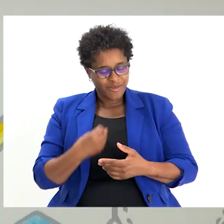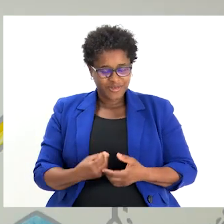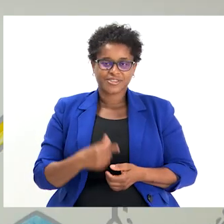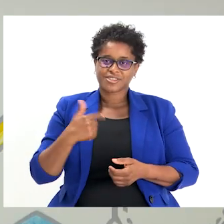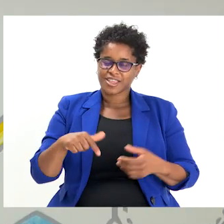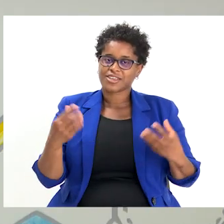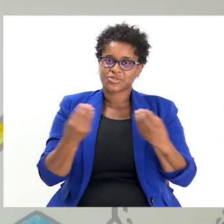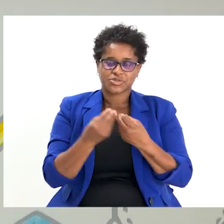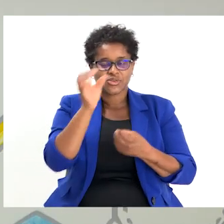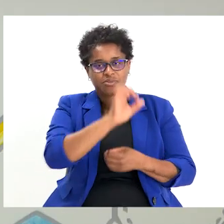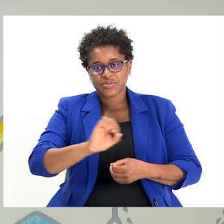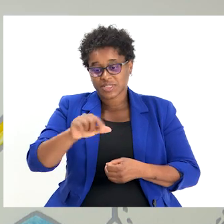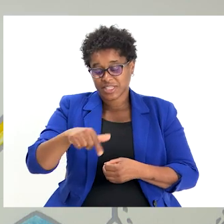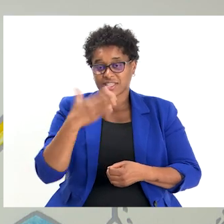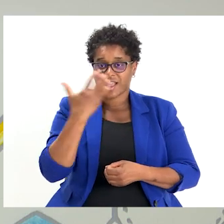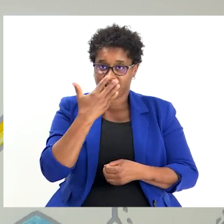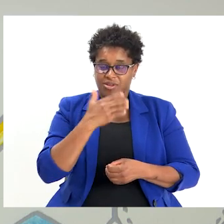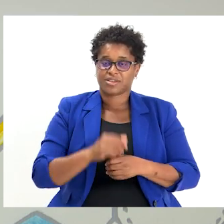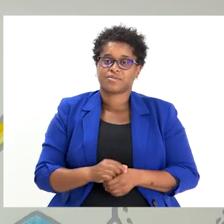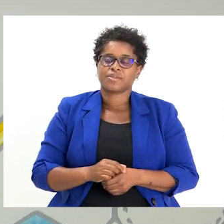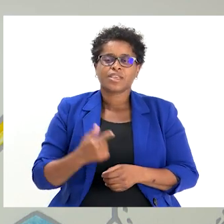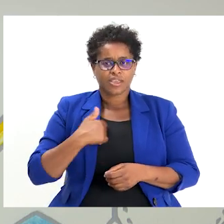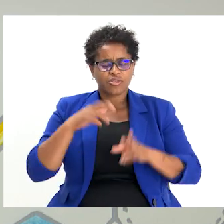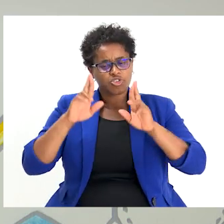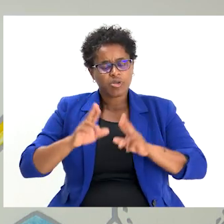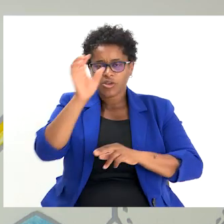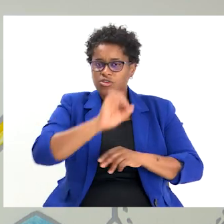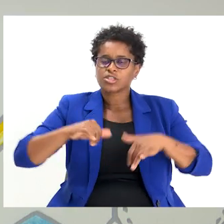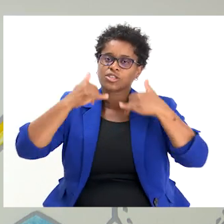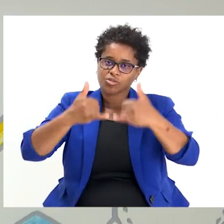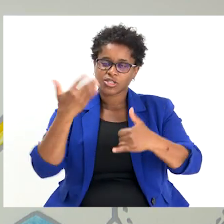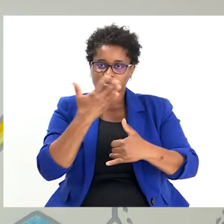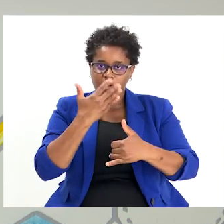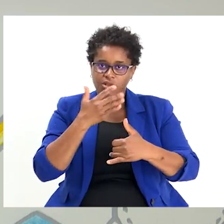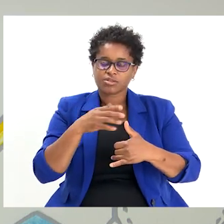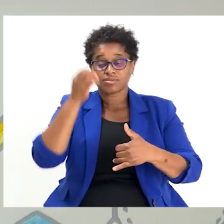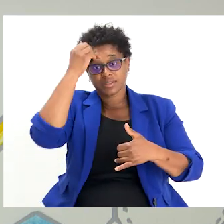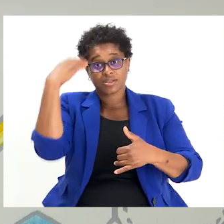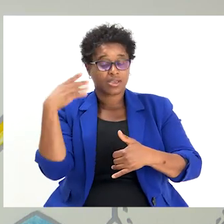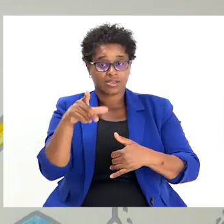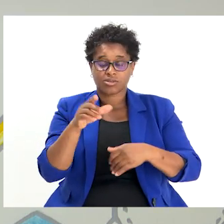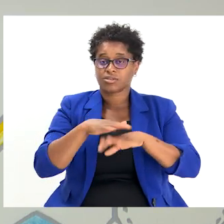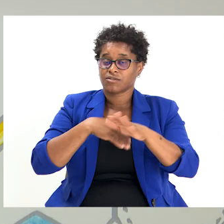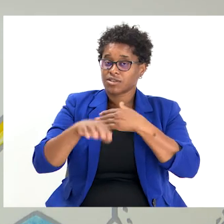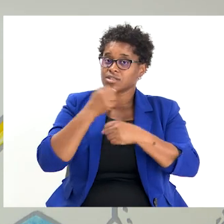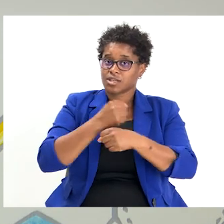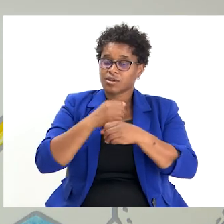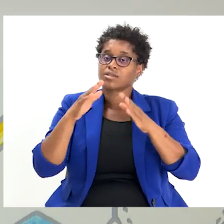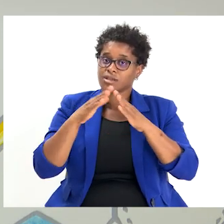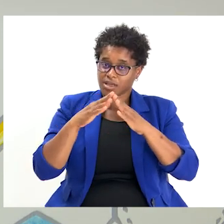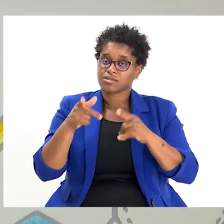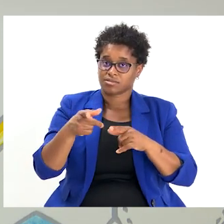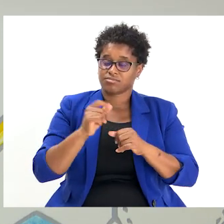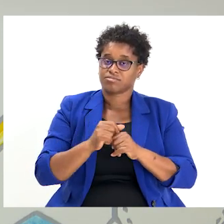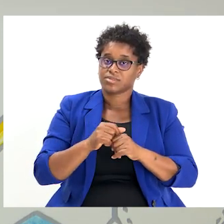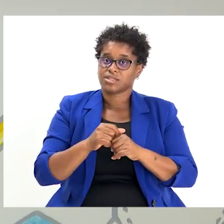ter estado convosco nesta aula. Conto convosco na próxima aula. Não se esqueçam de fazer os exercícios